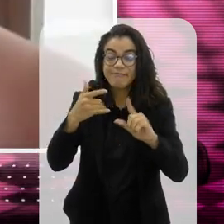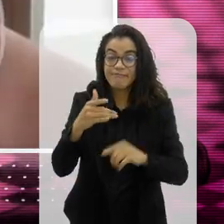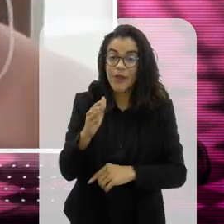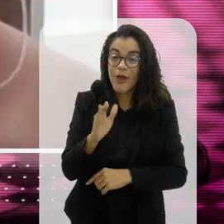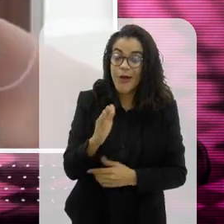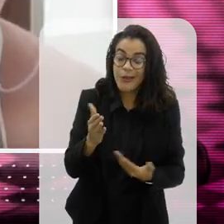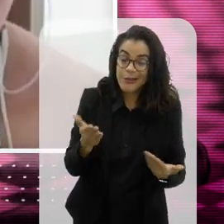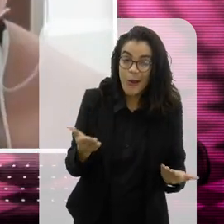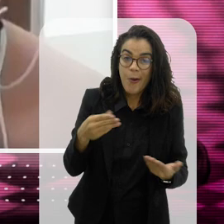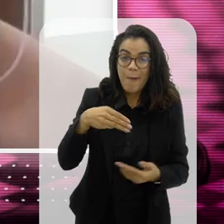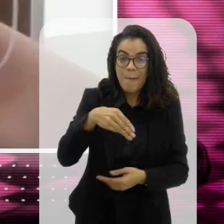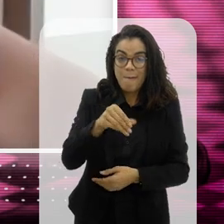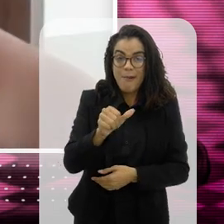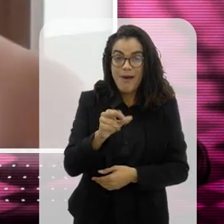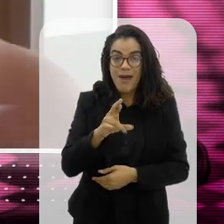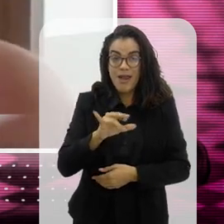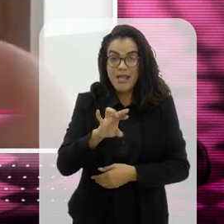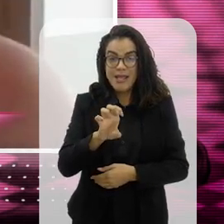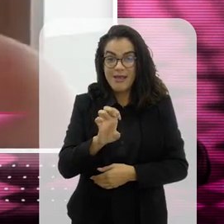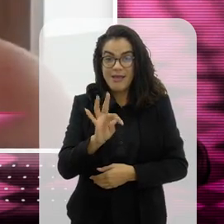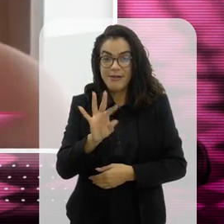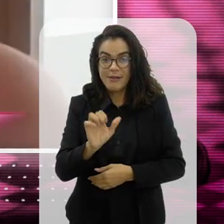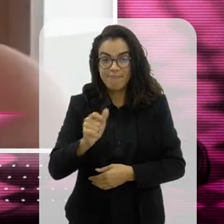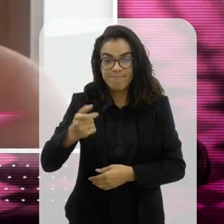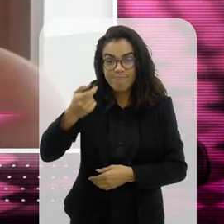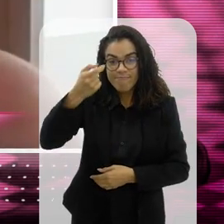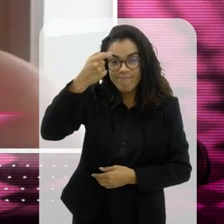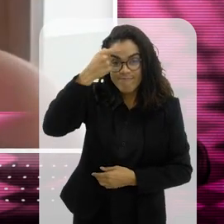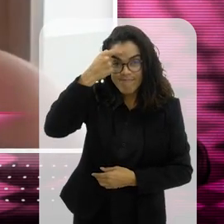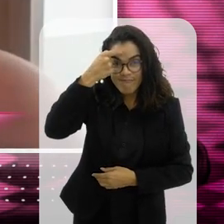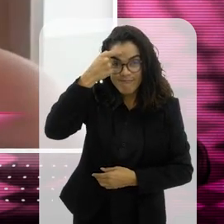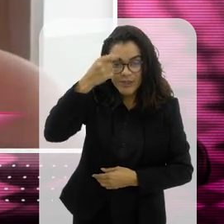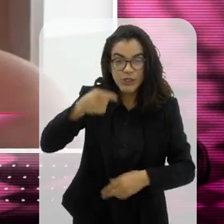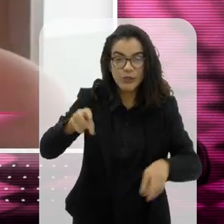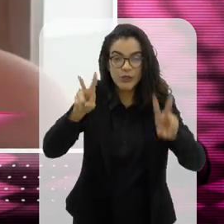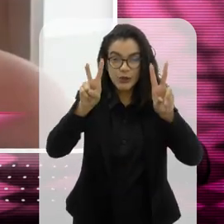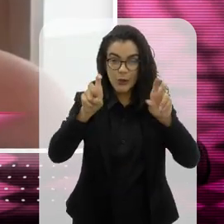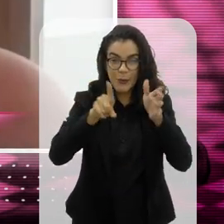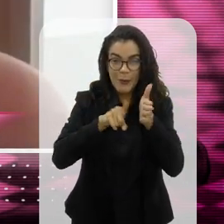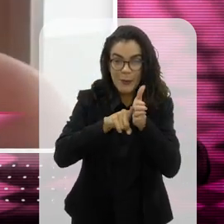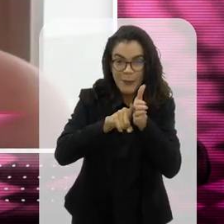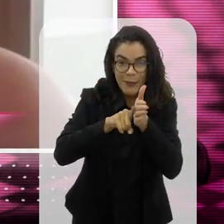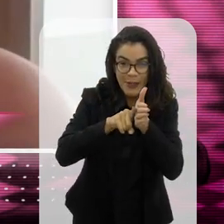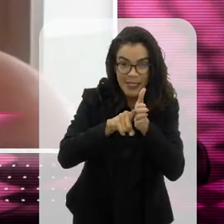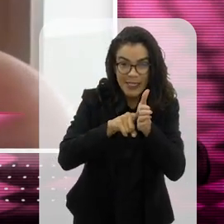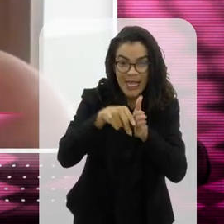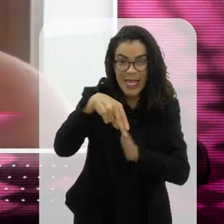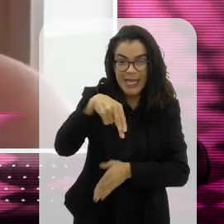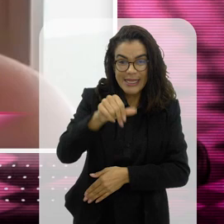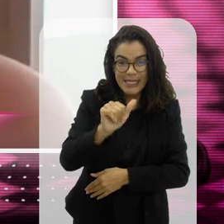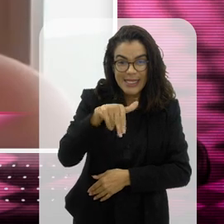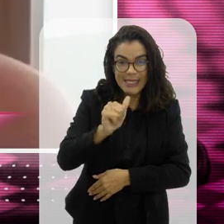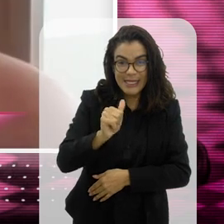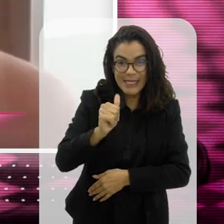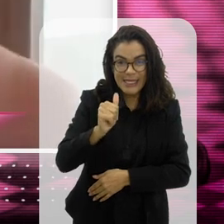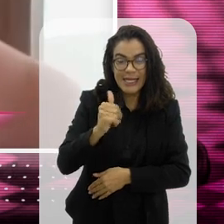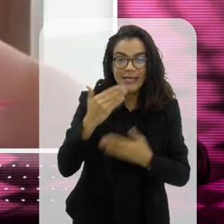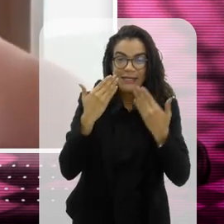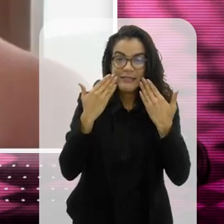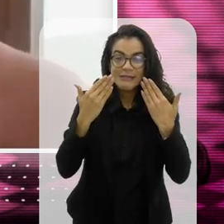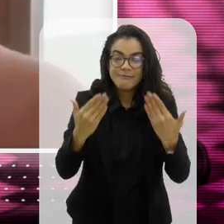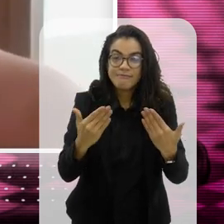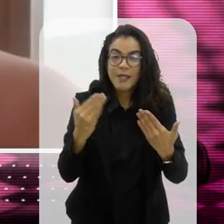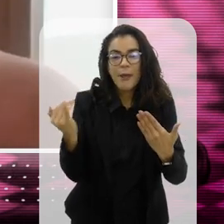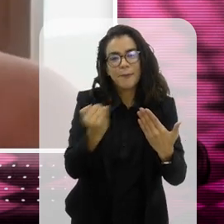E, olha, Marieta, a conscientização desse tema, né, da pesquisa que a Nana